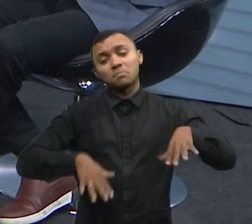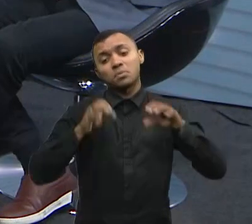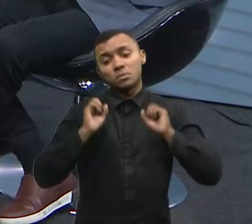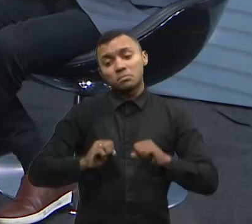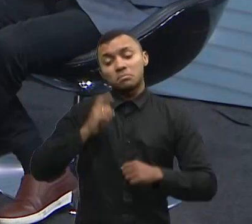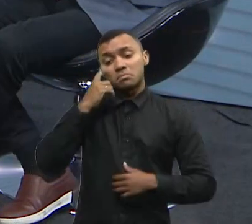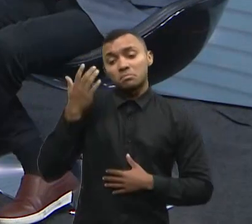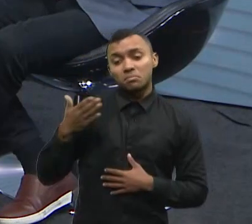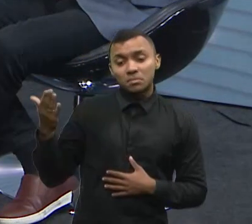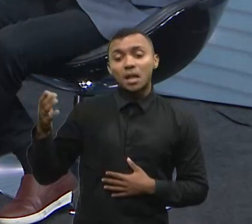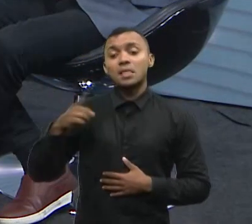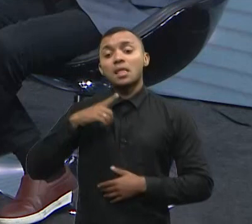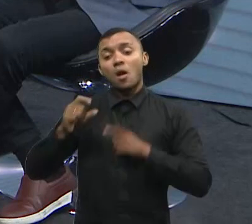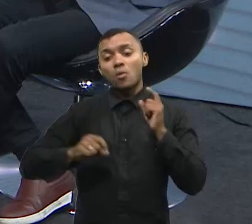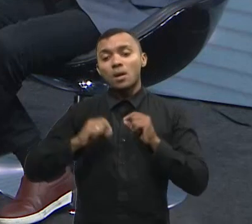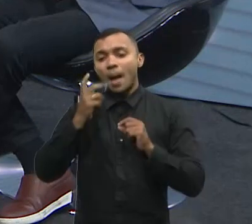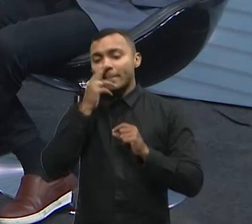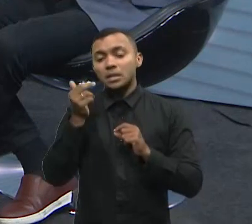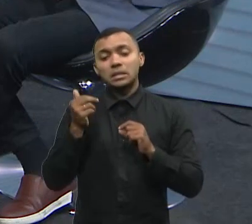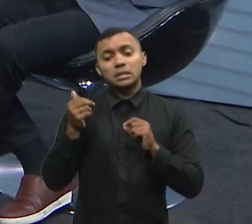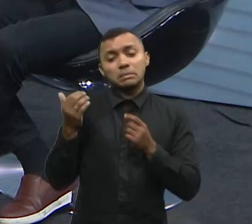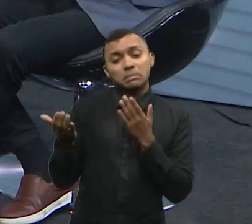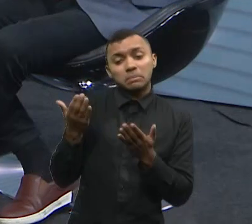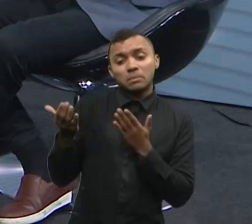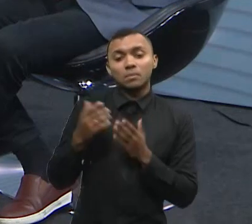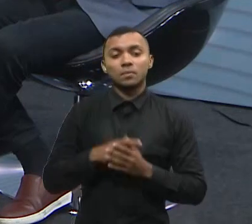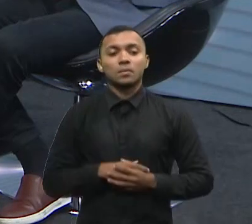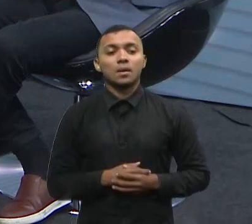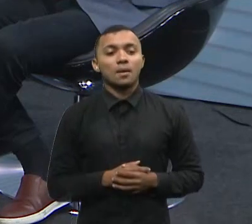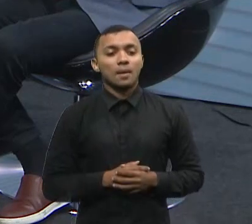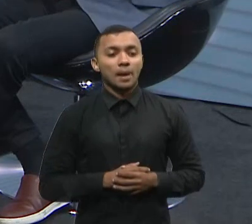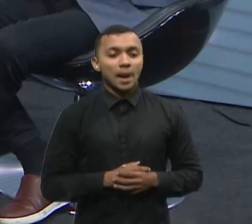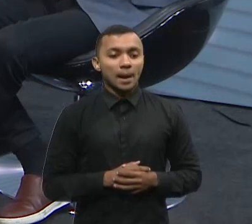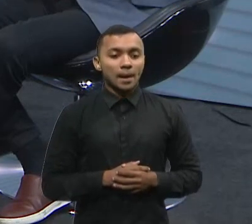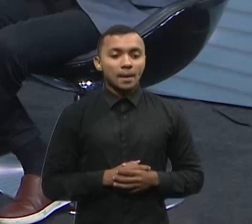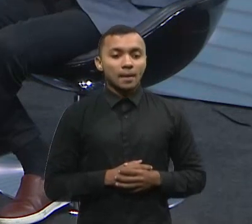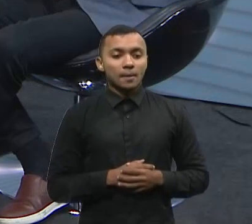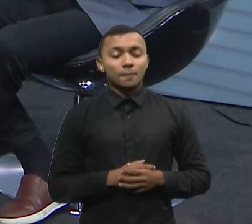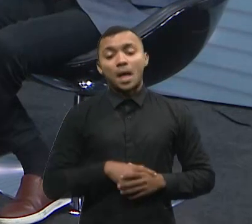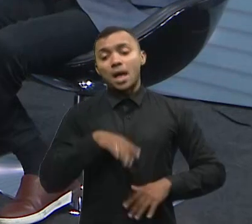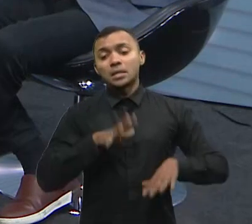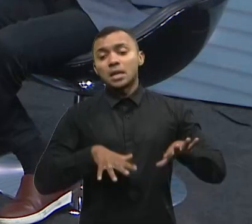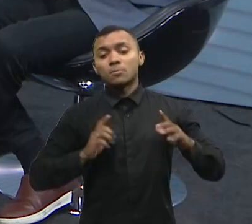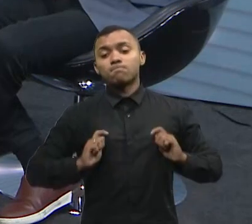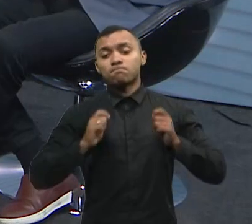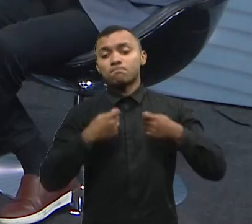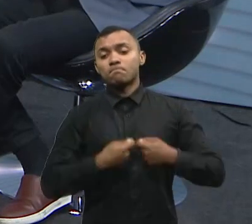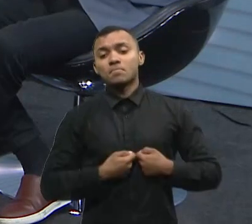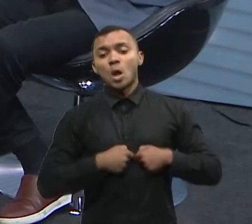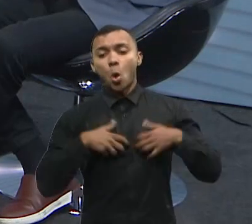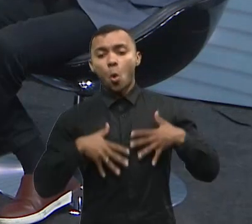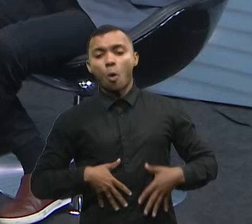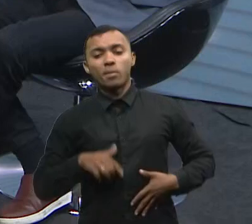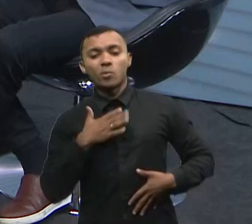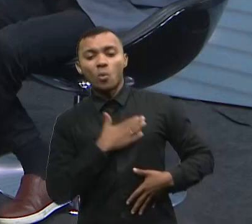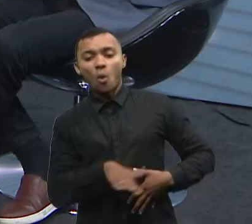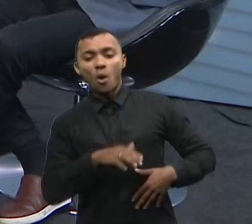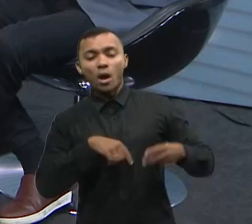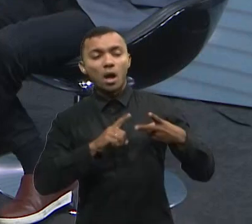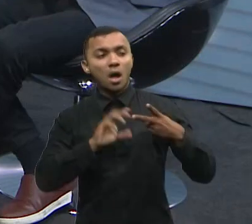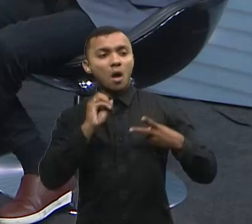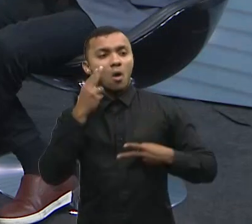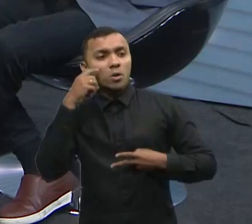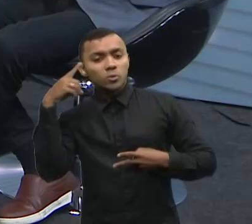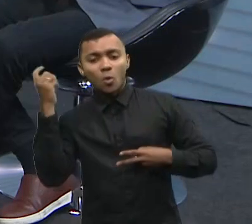vezes tem um cunho de desbalanço sensorial. Então, a criança que não está tolerando a roupa na pele, tem etiquetas ou um barulho, vai